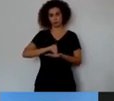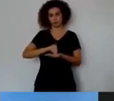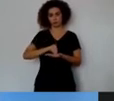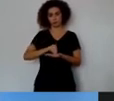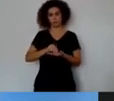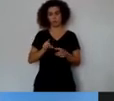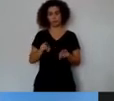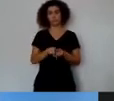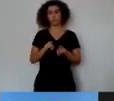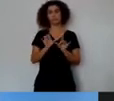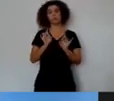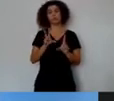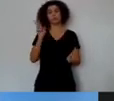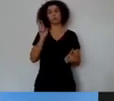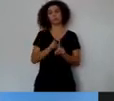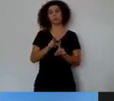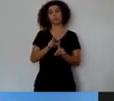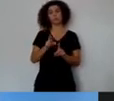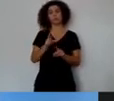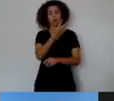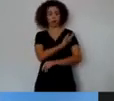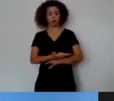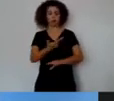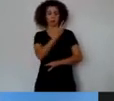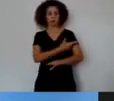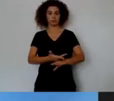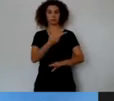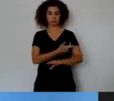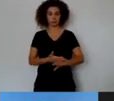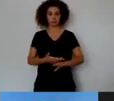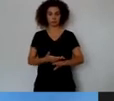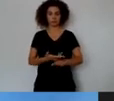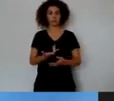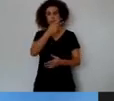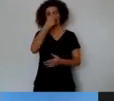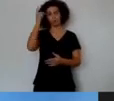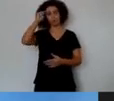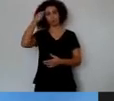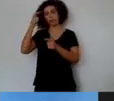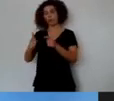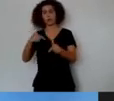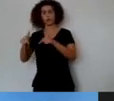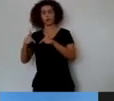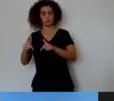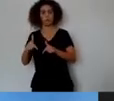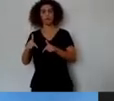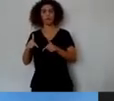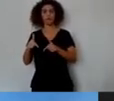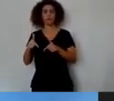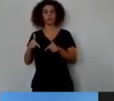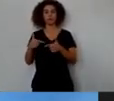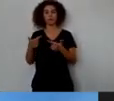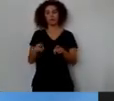raça. Né? Não tem que colocar o trabalho para mais alguém, acho que a Erin colocou aqui uma pessoa negra, seja no local de trabalho, seja na mídia e tal, e a partir disso,